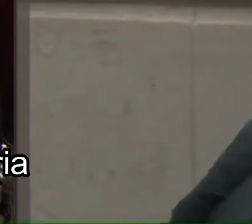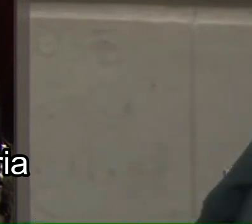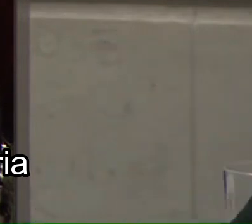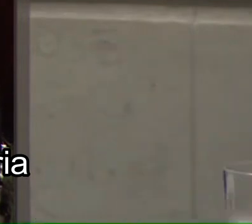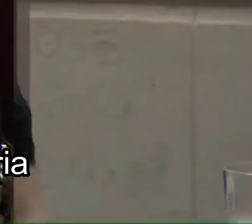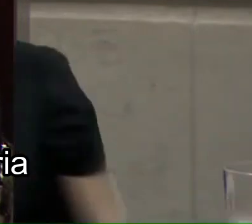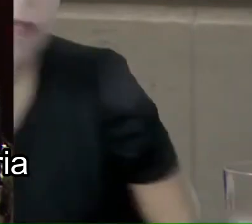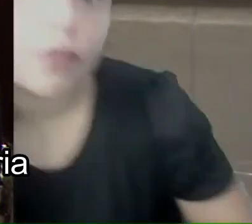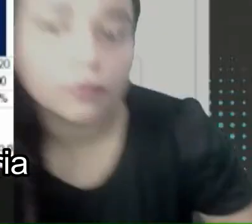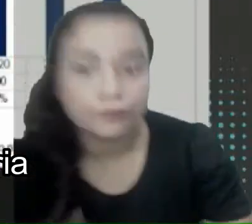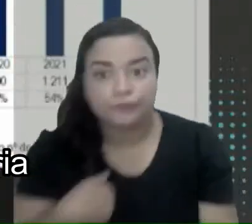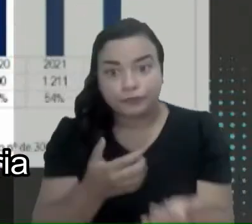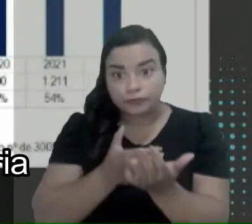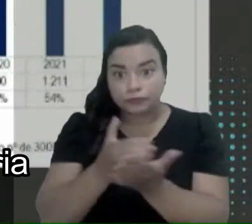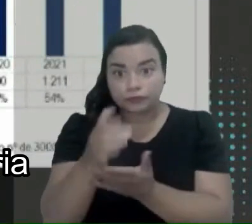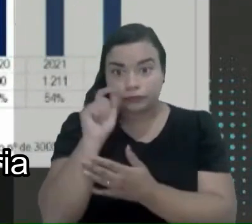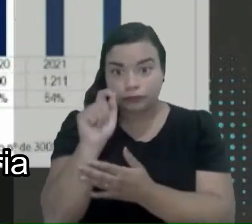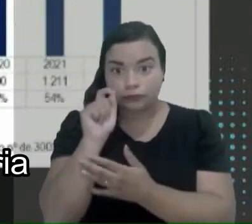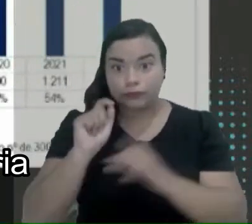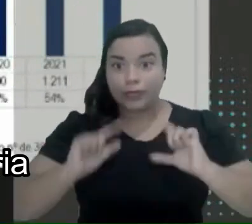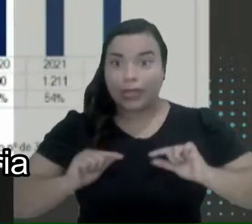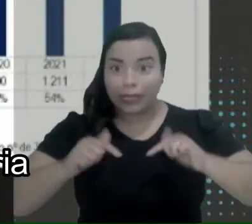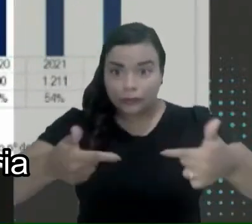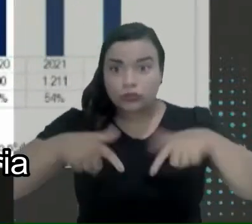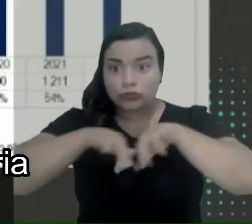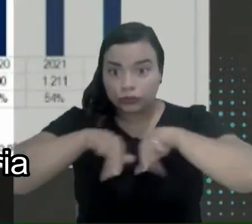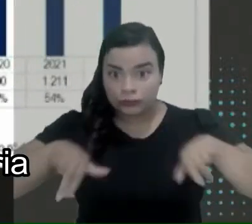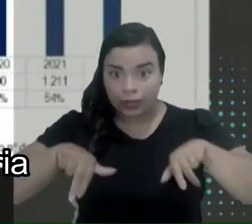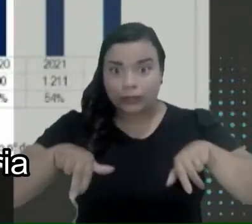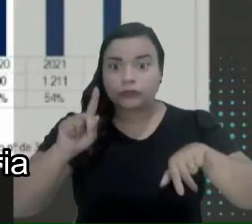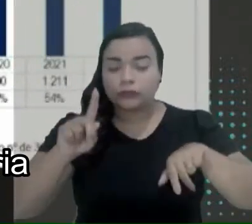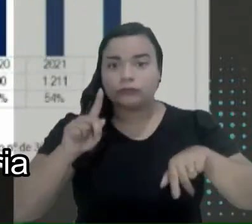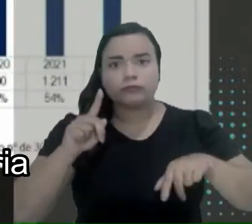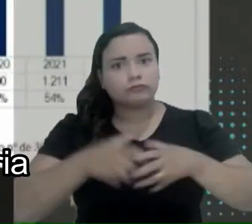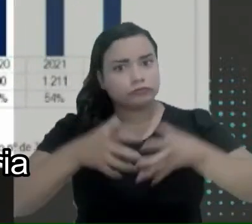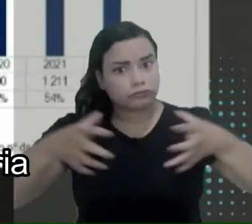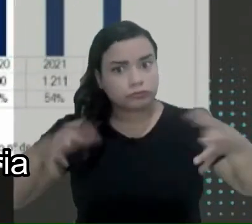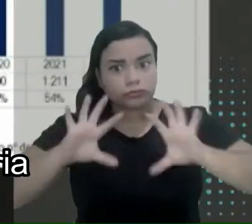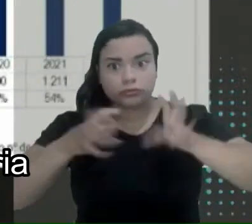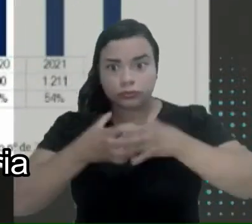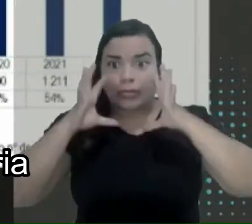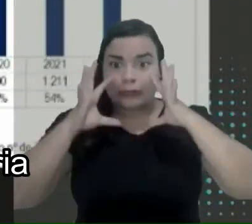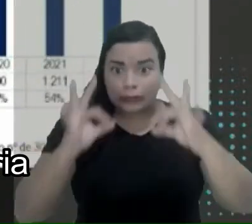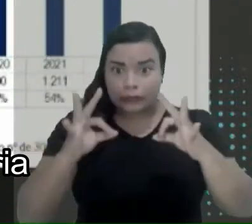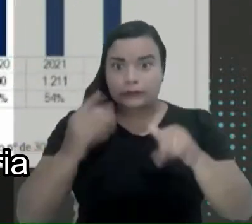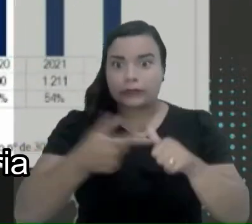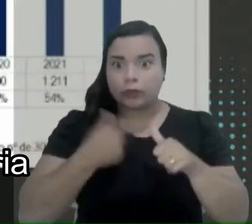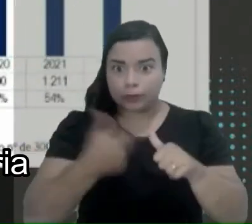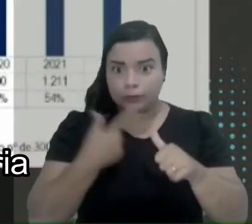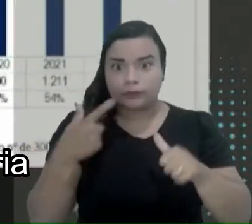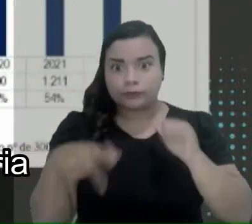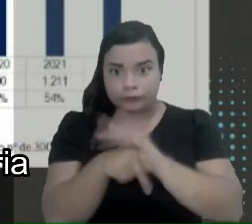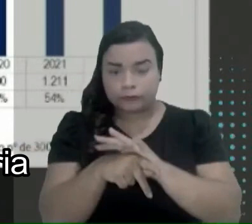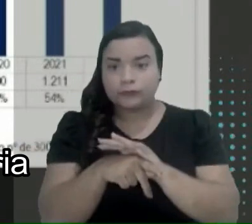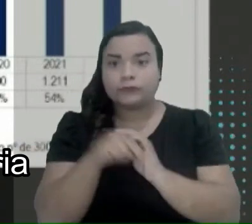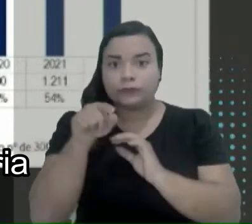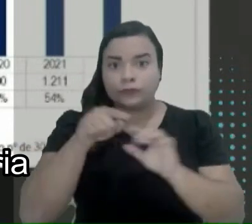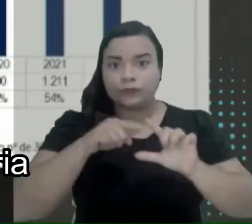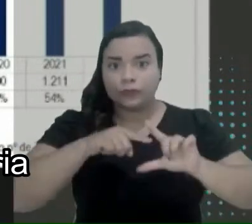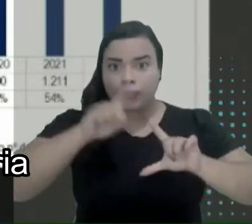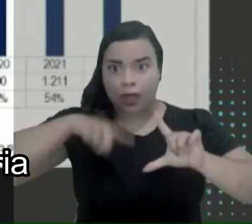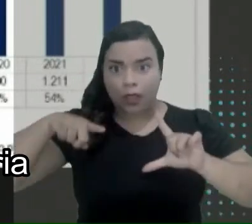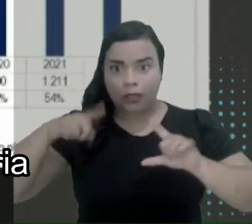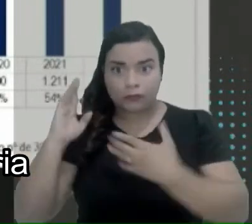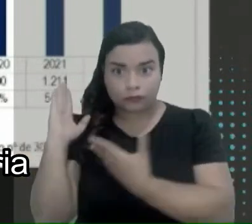entro nas ações, né? Bem, expandimos as equipes de atenção primária. Nesse gráfico a gente mostra que crescemos tanto